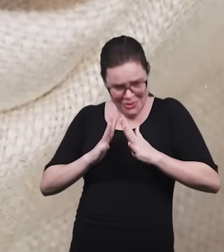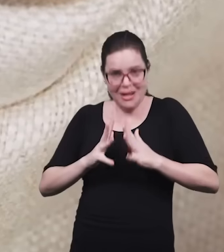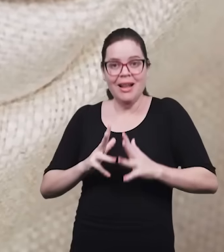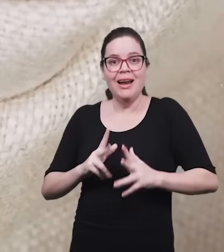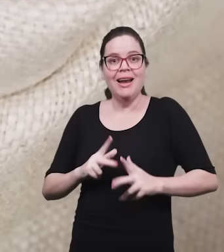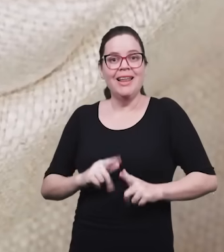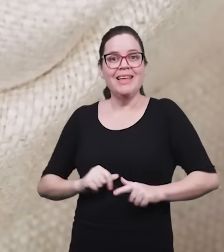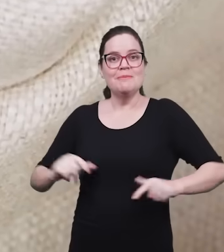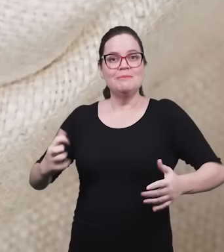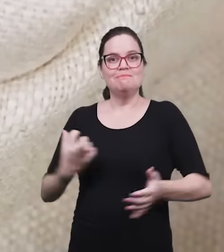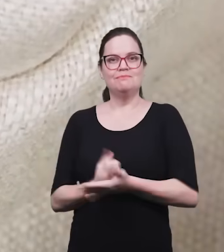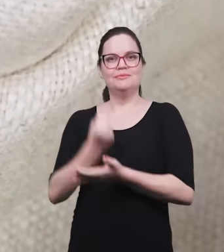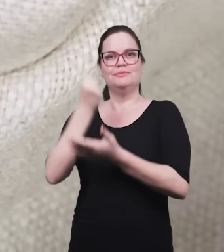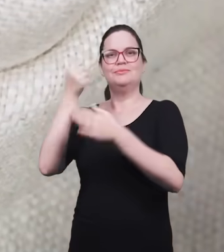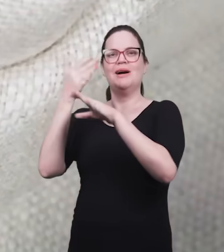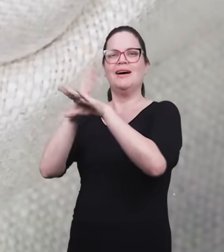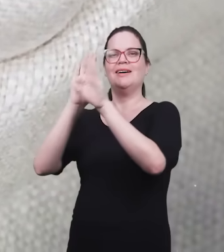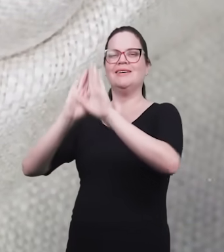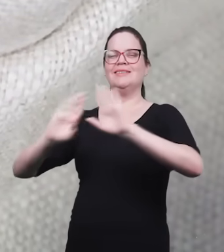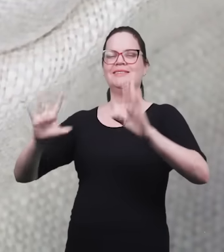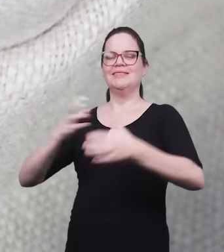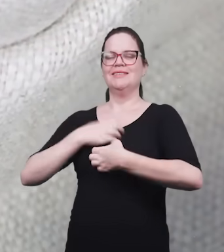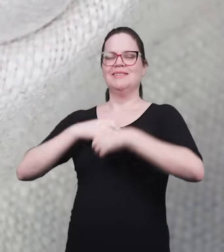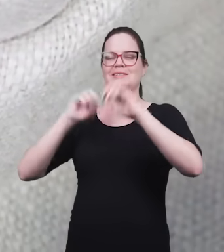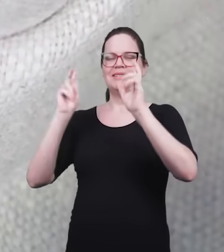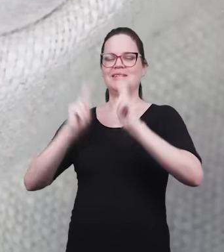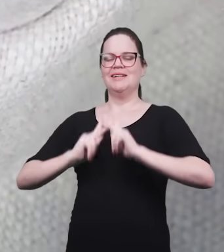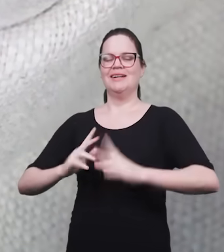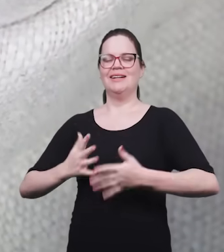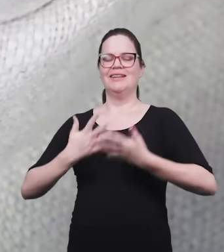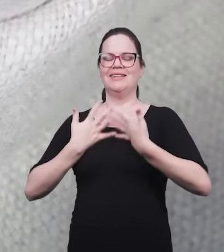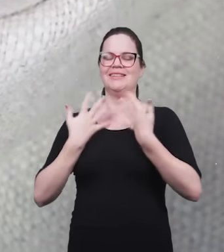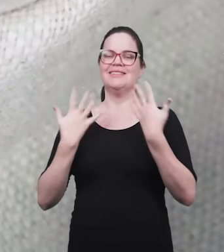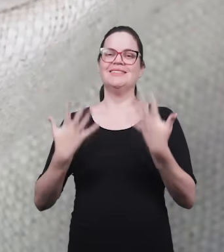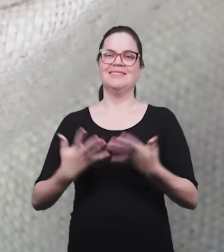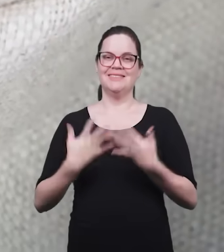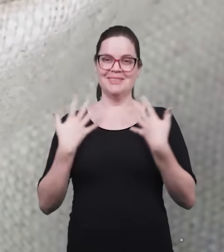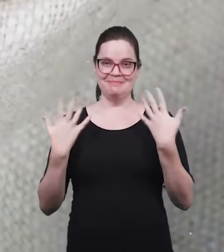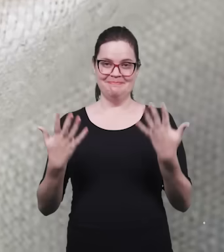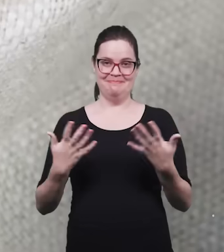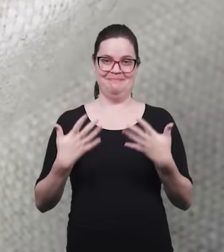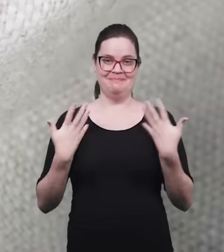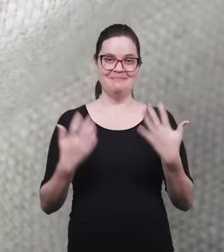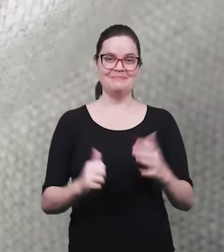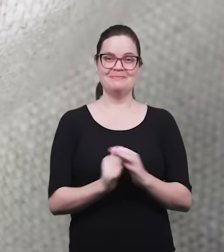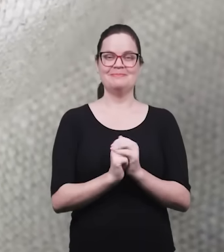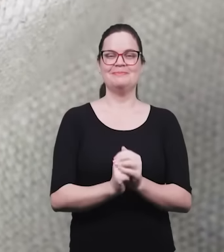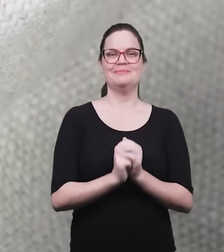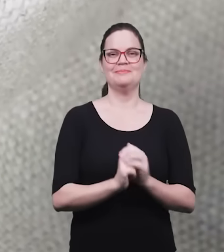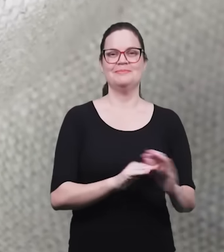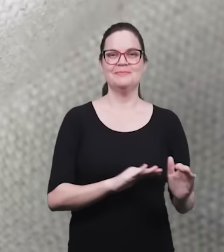dia, as vestes estando limpas, temos paz e alegria.